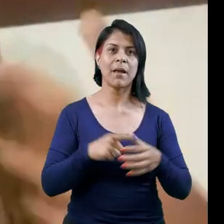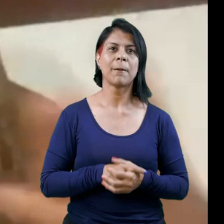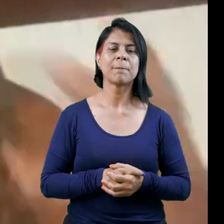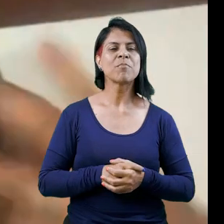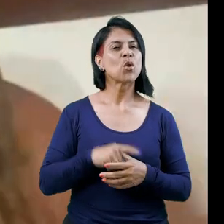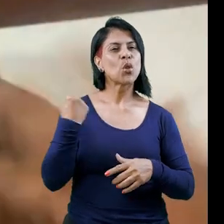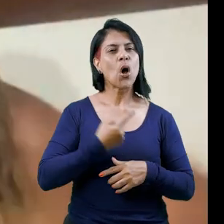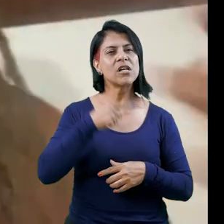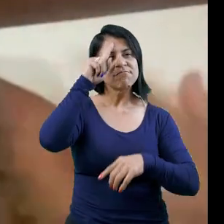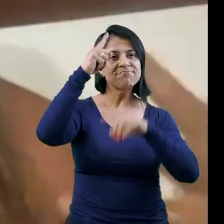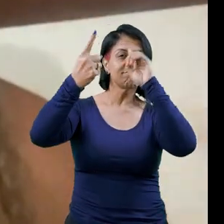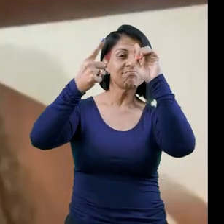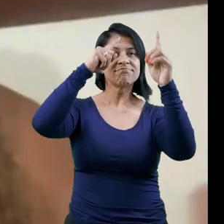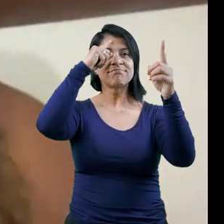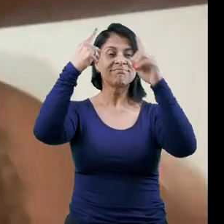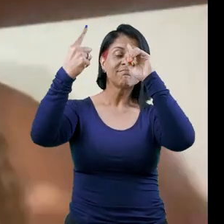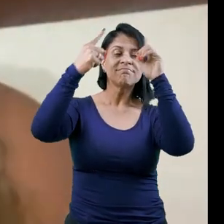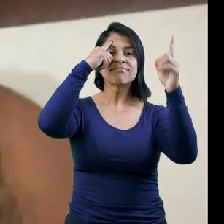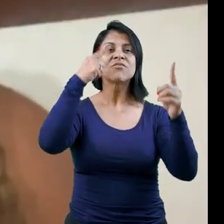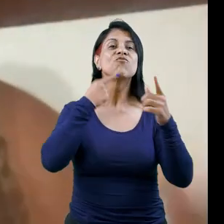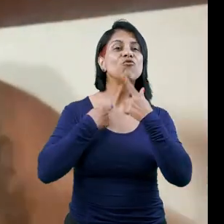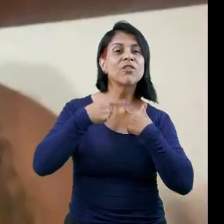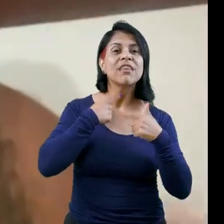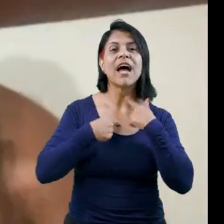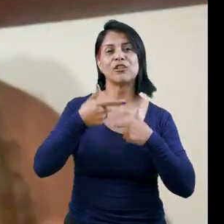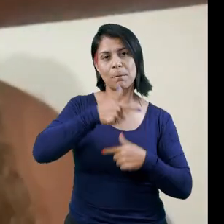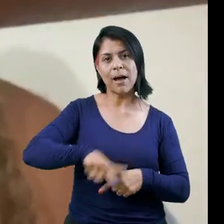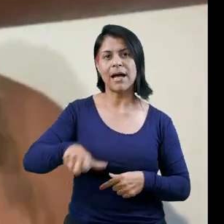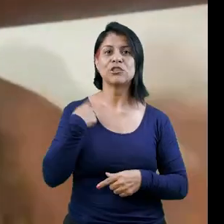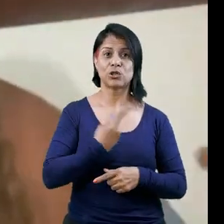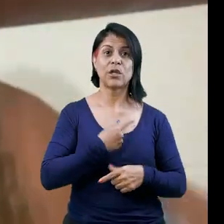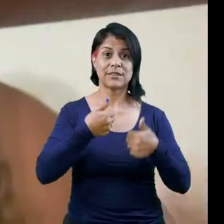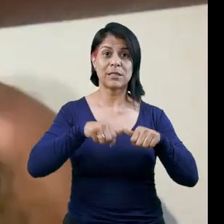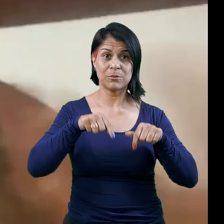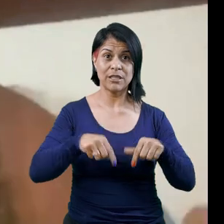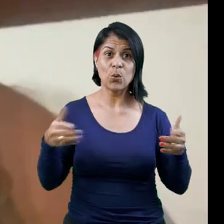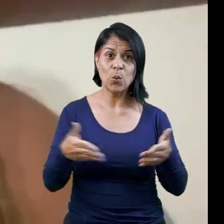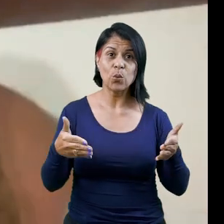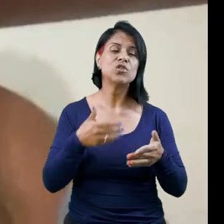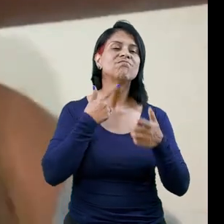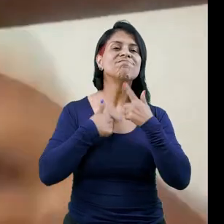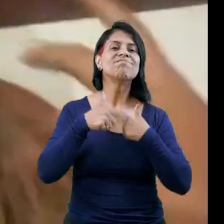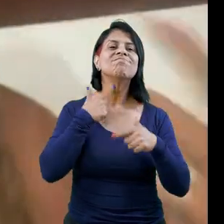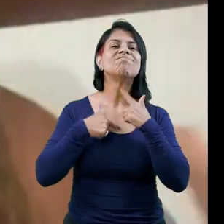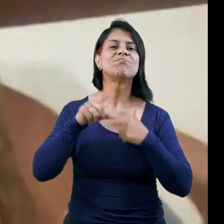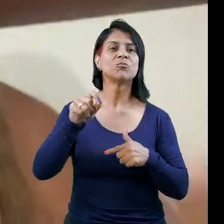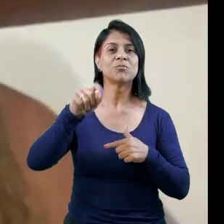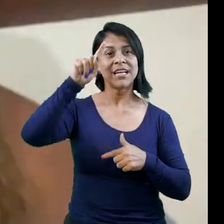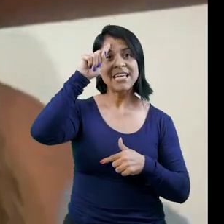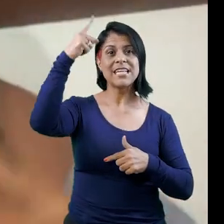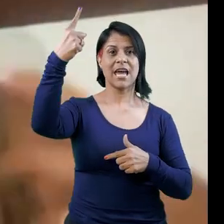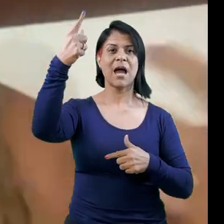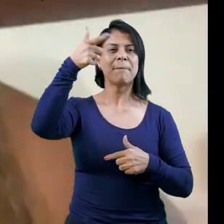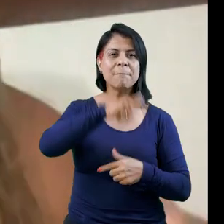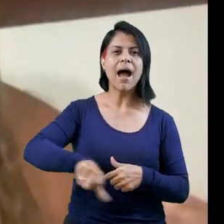enfim, criando, aguçadas e desejando. Acho que estamos aqui também reunidas pelo desejo de criar,